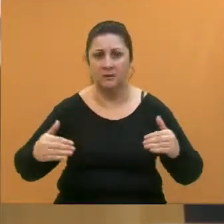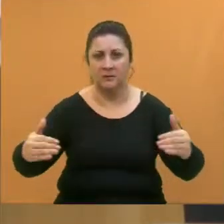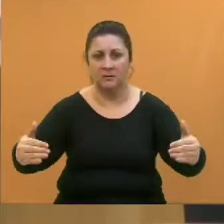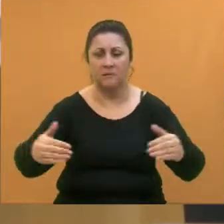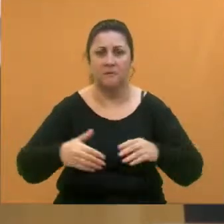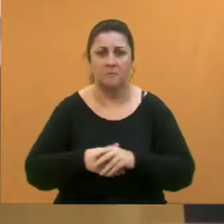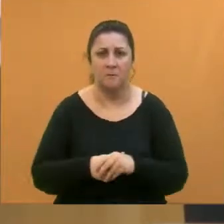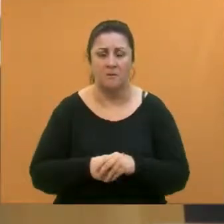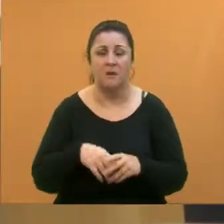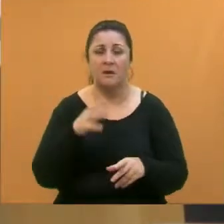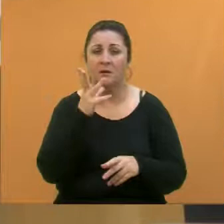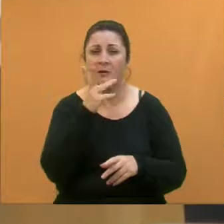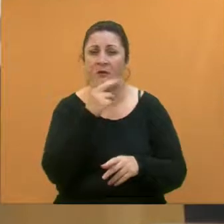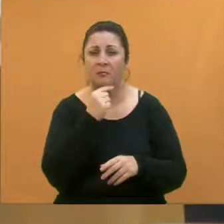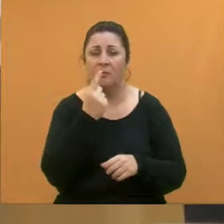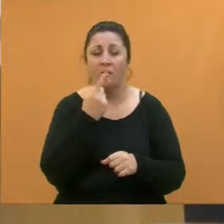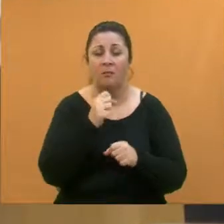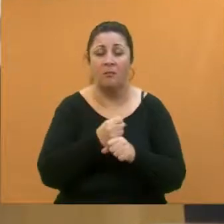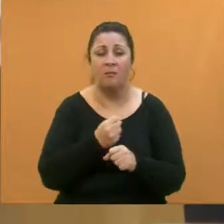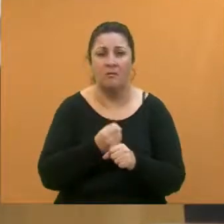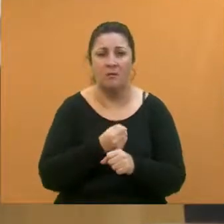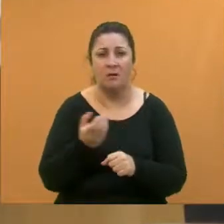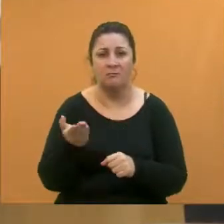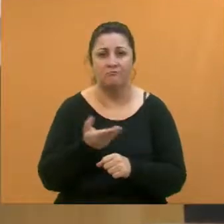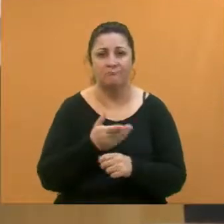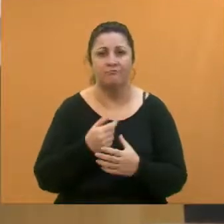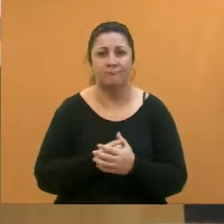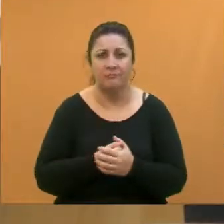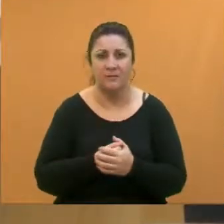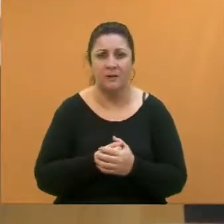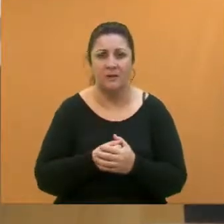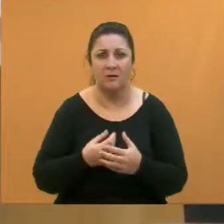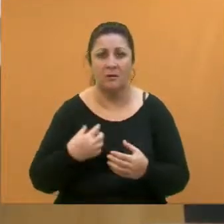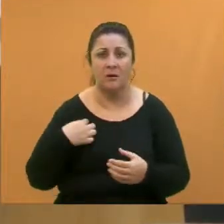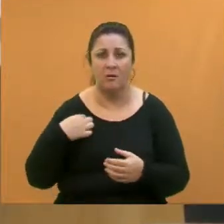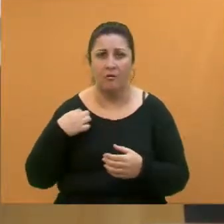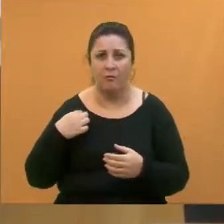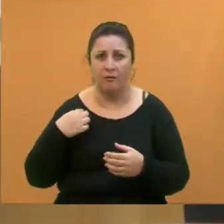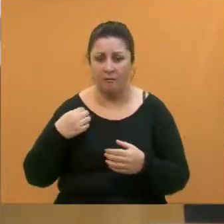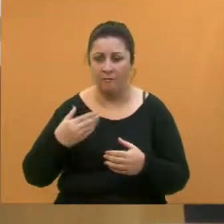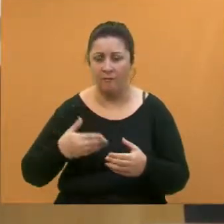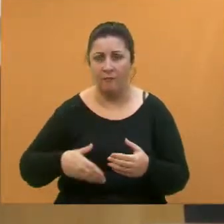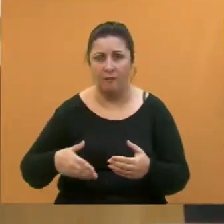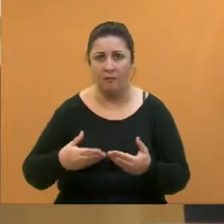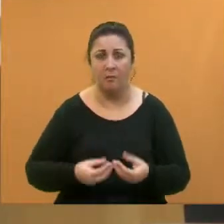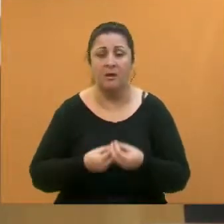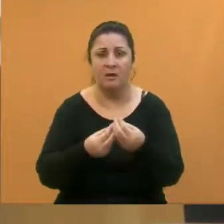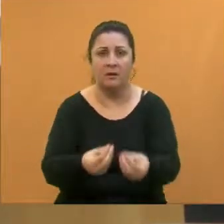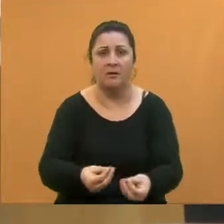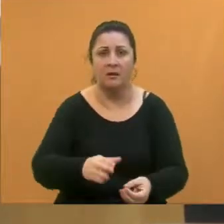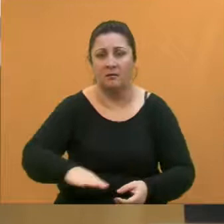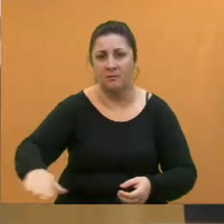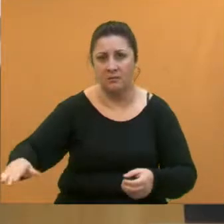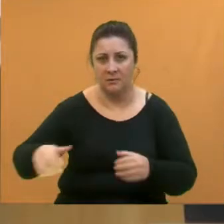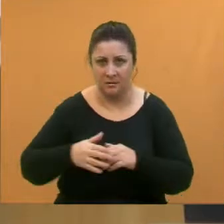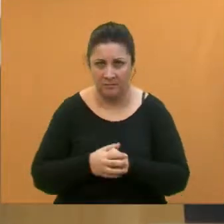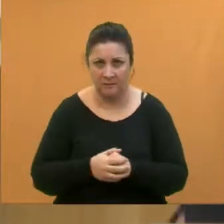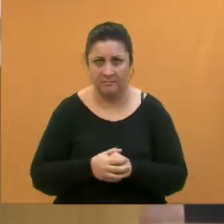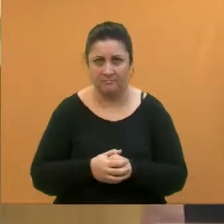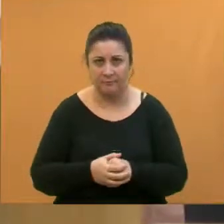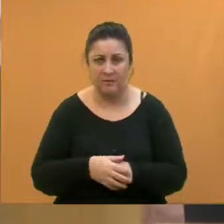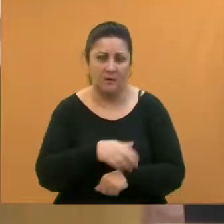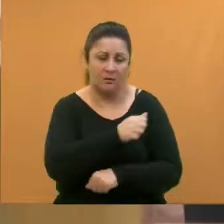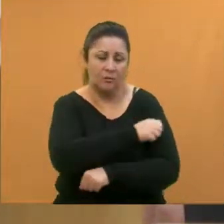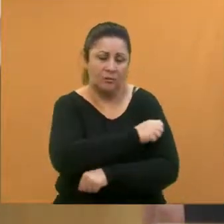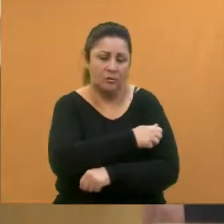aconteceu, demorou mais de 1 ano e meio para que esses uniformes fossem entregues para a população, para os alunos, filhos